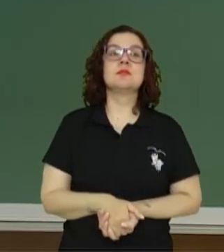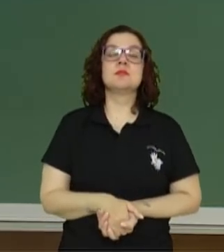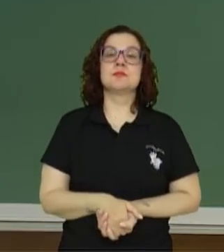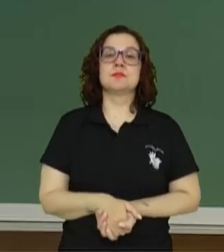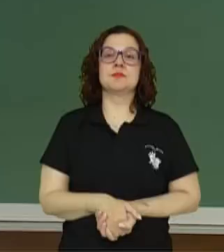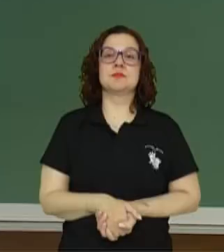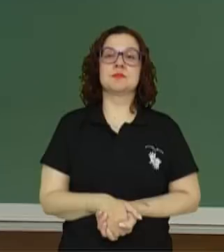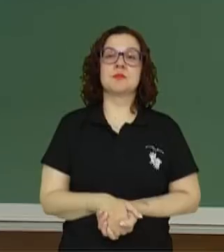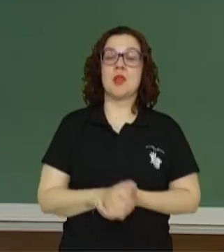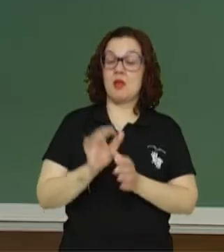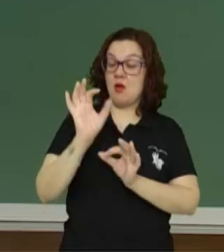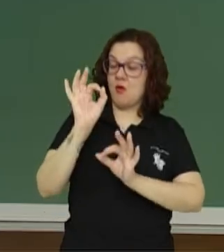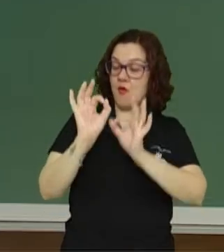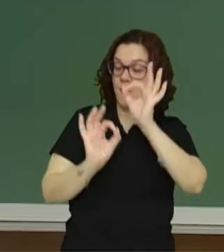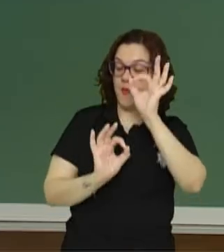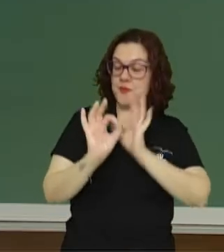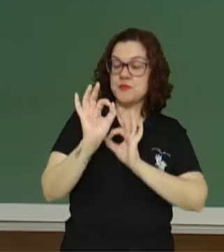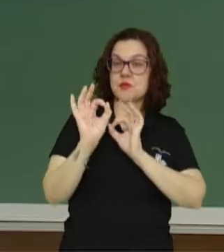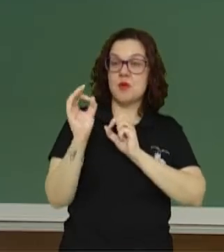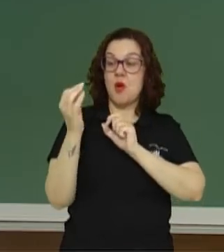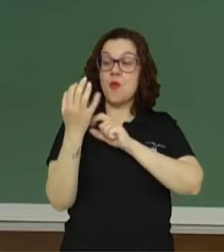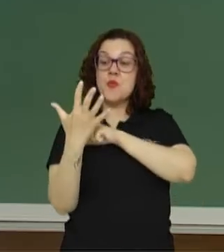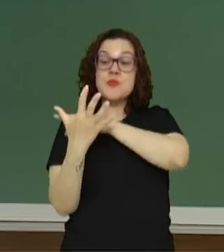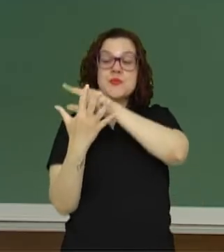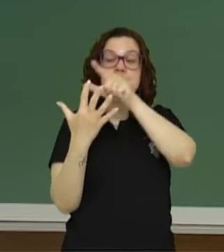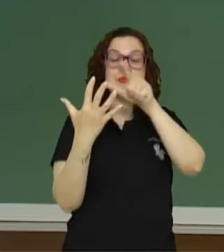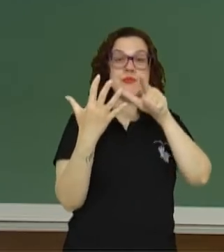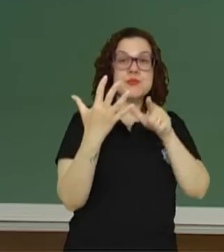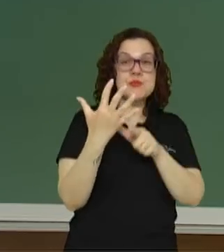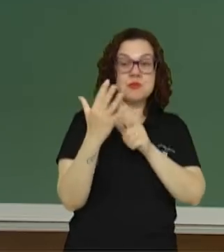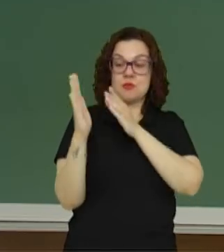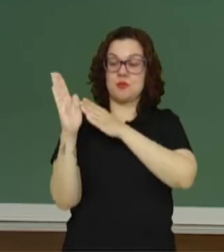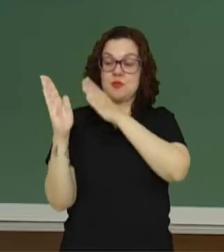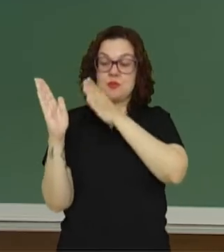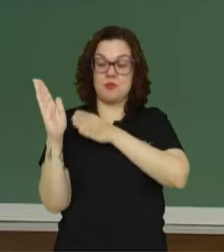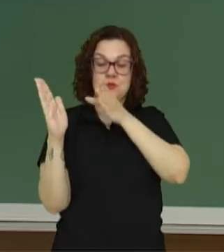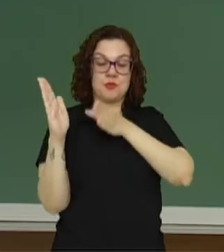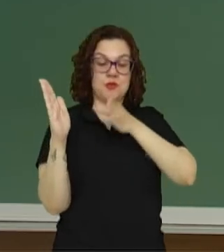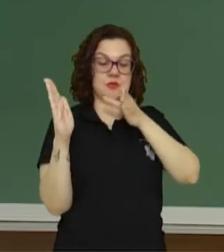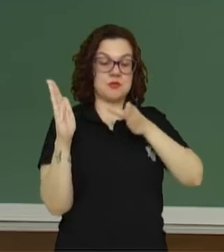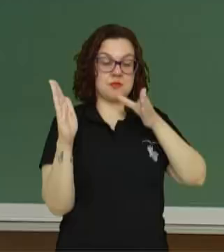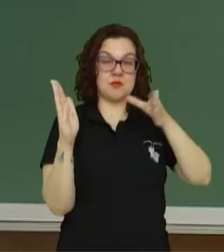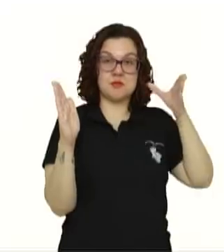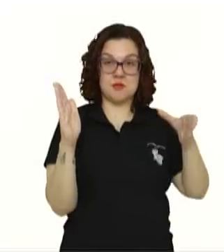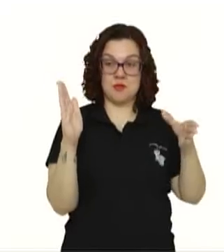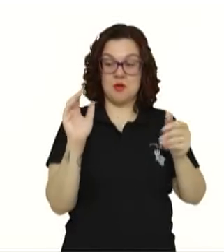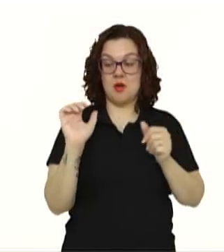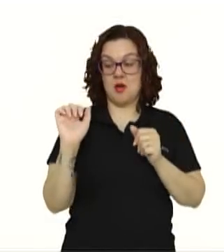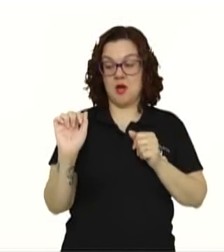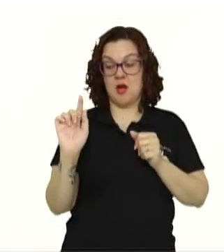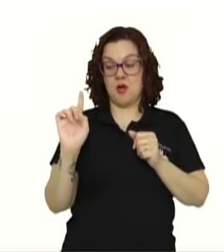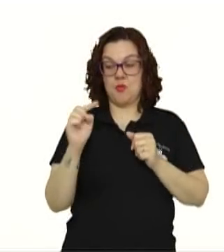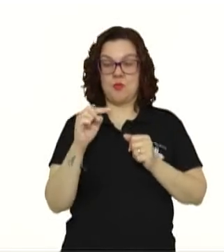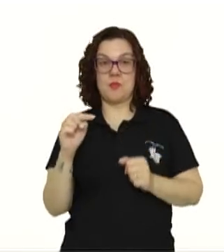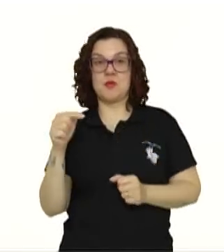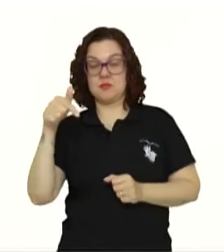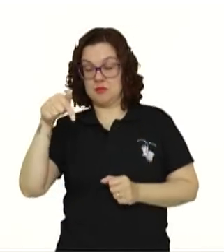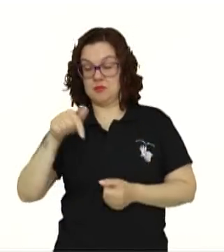seguinte, ó, construir os 5 primeiros termos da sequência definida por A1 igual a menos